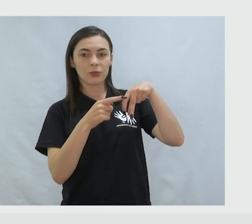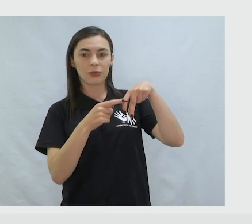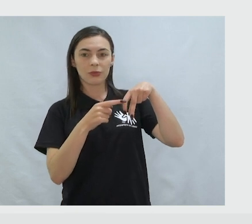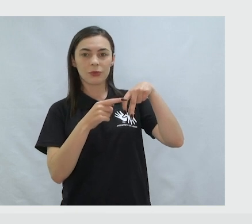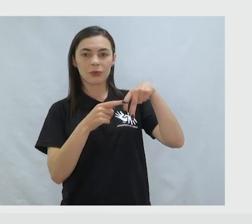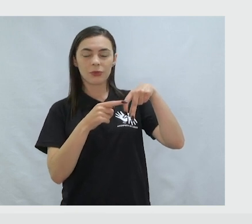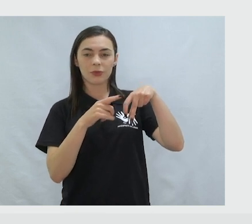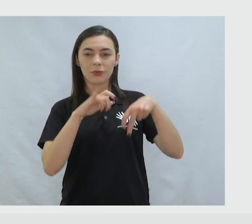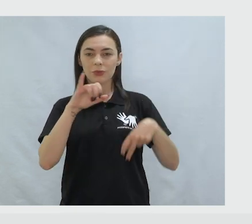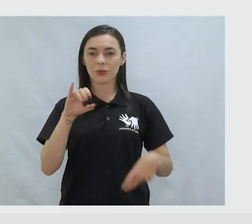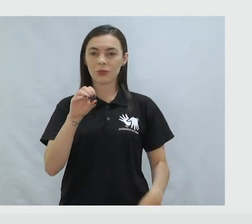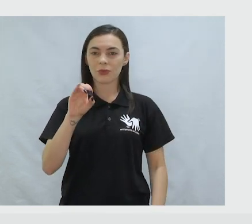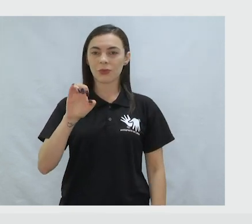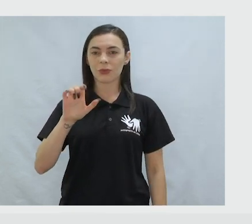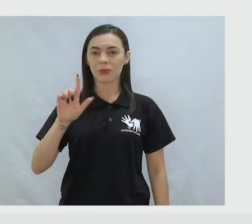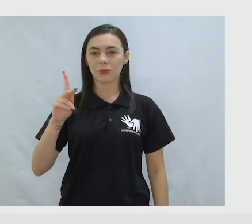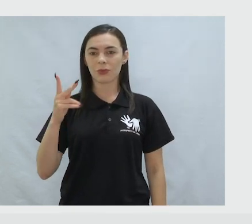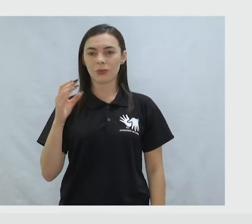nosso